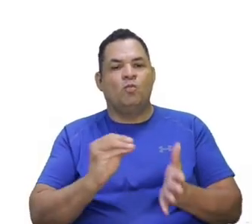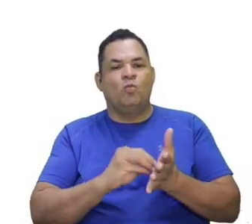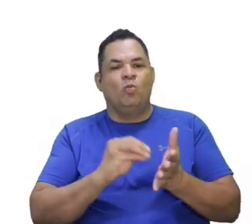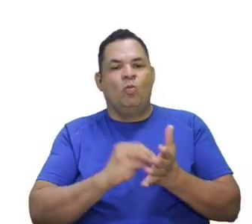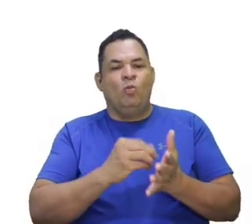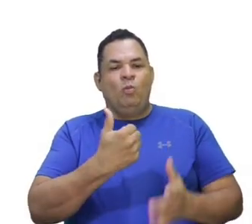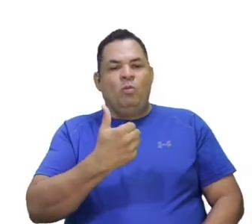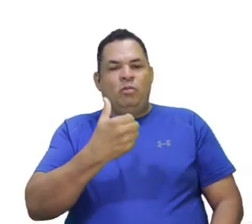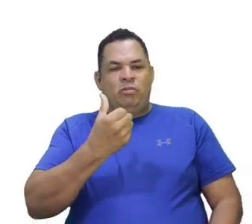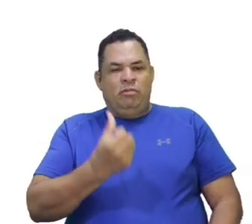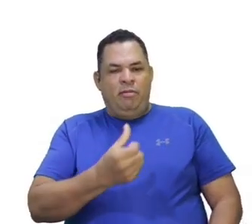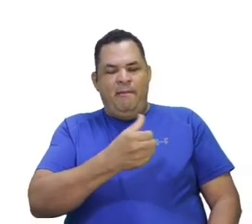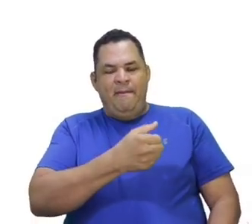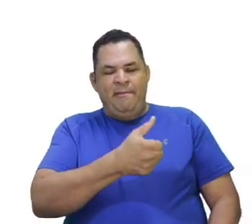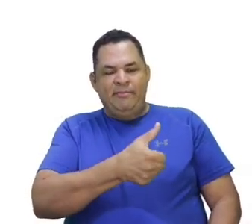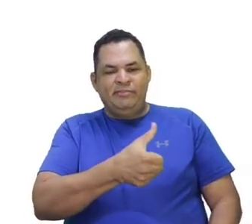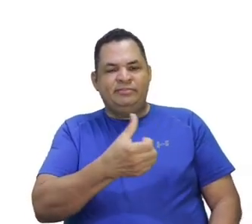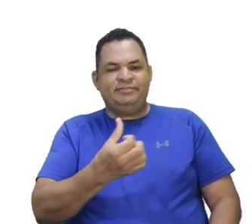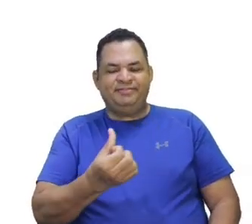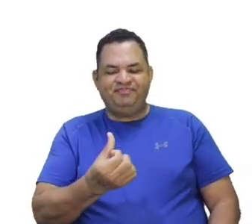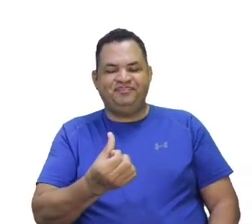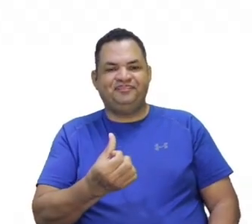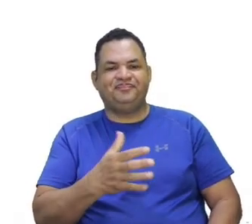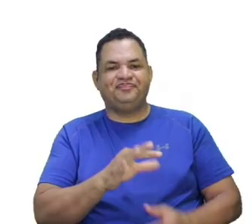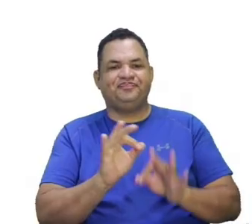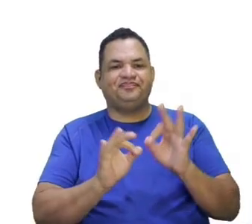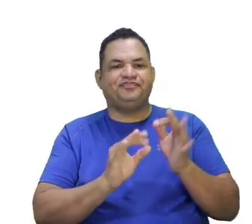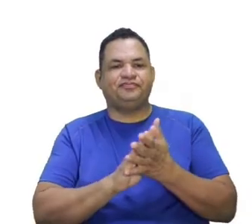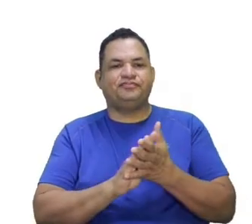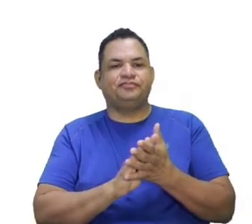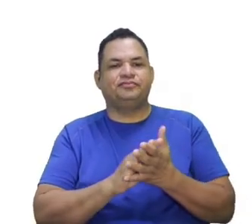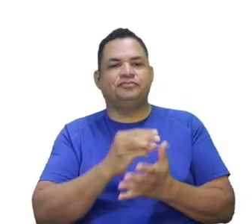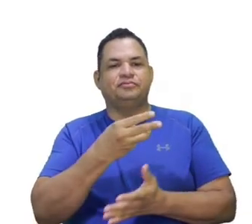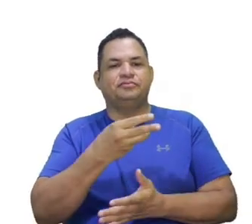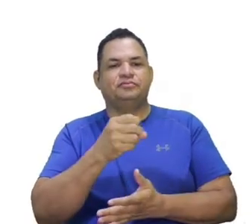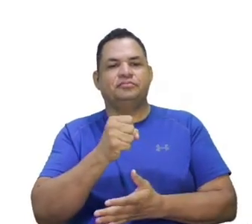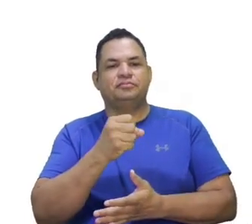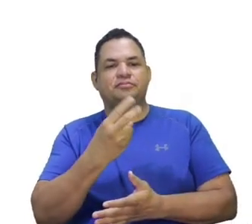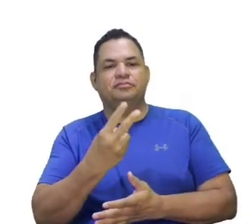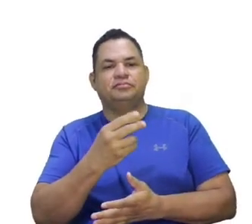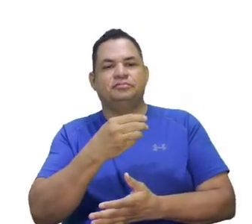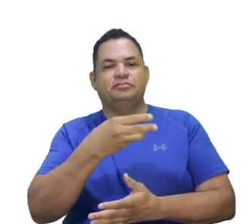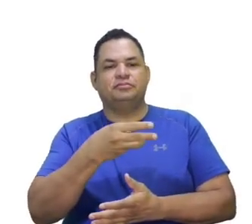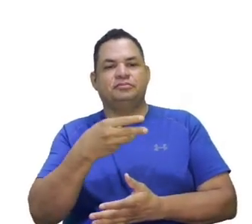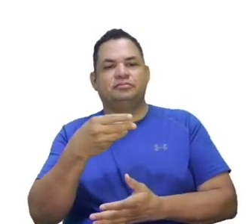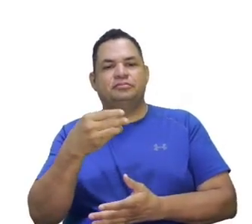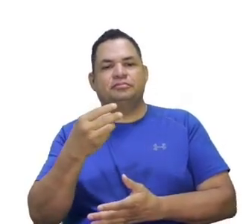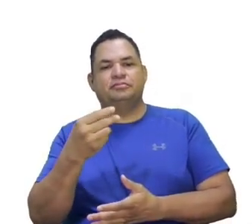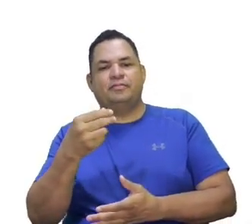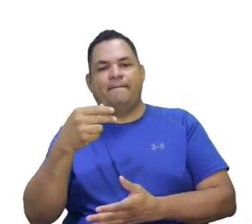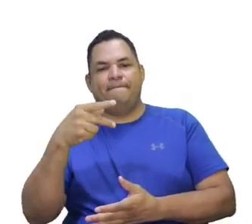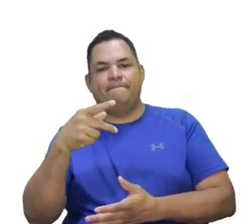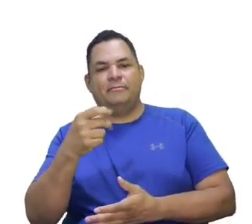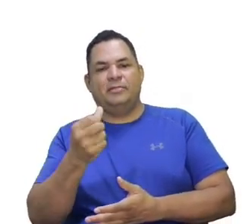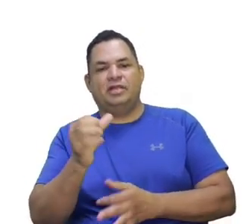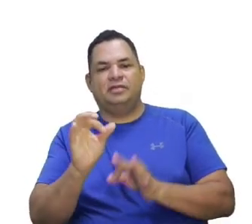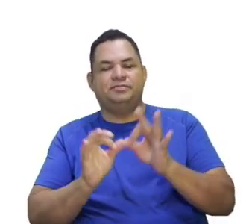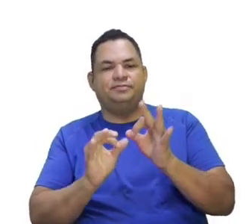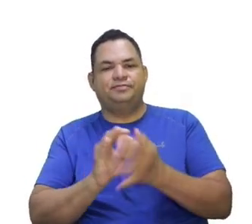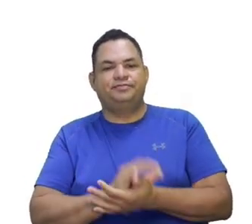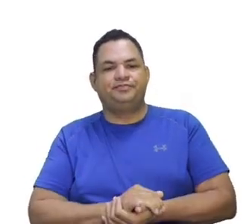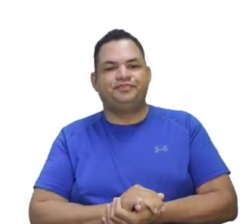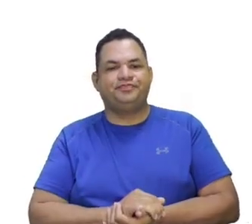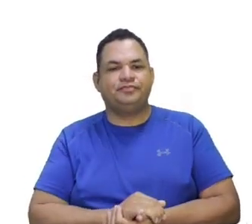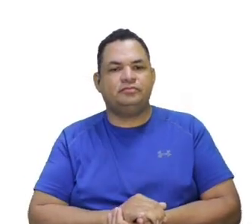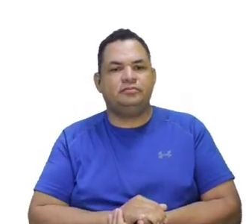faltam 16. Aí eu venho 3s2, 3p6. Aqui, nesse ponto,